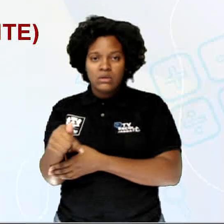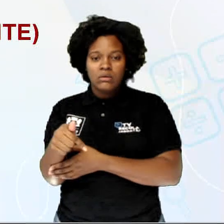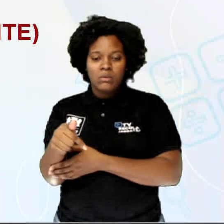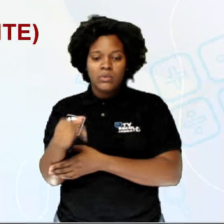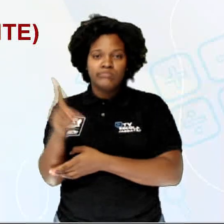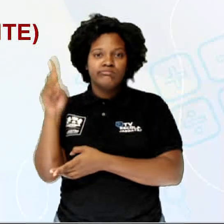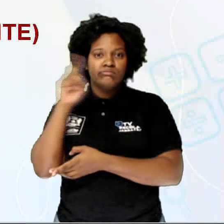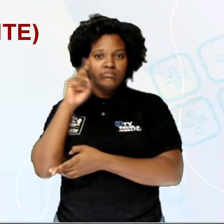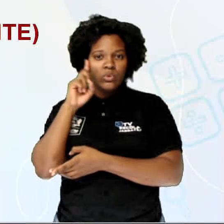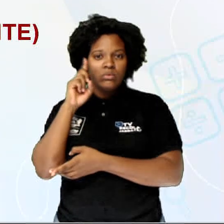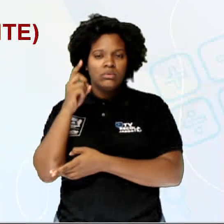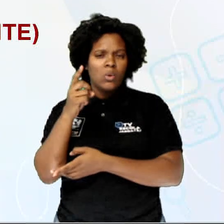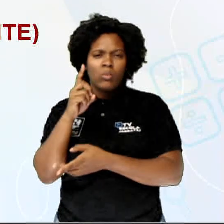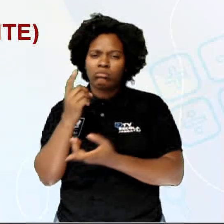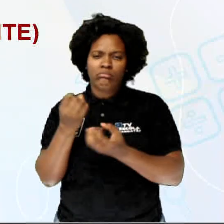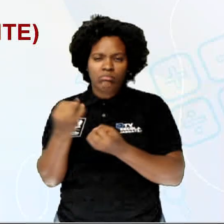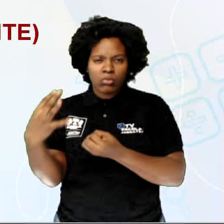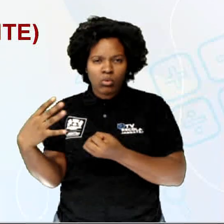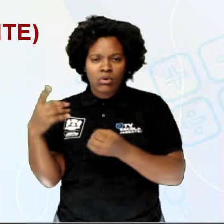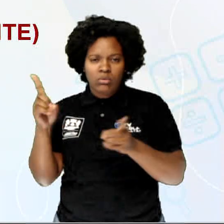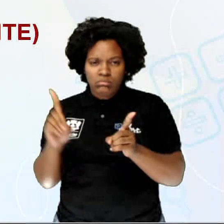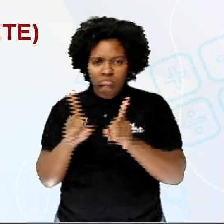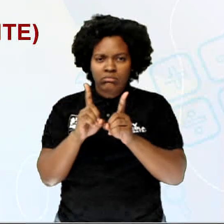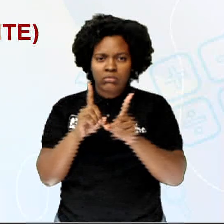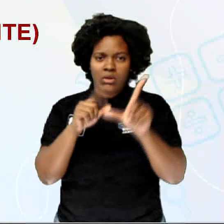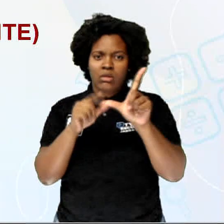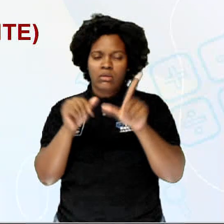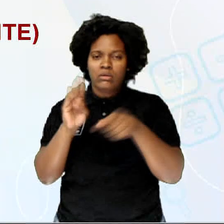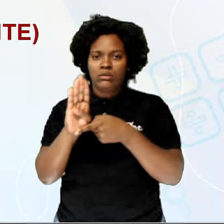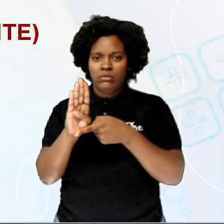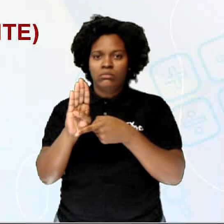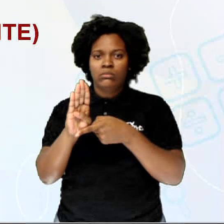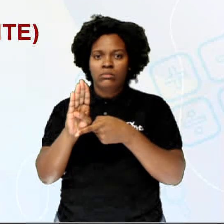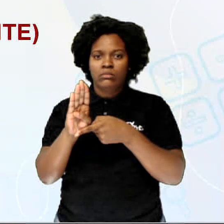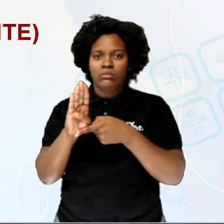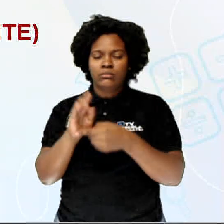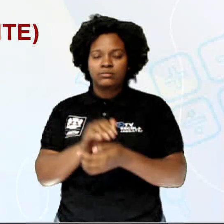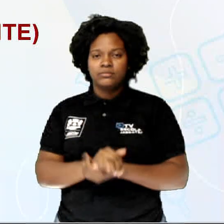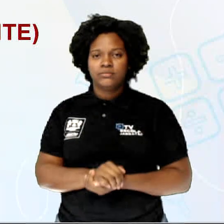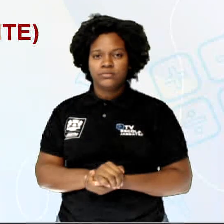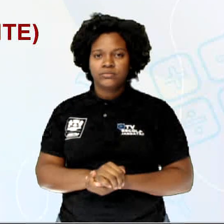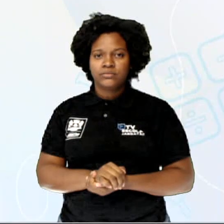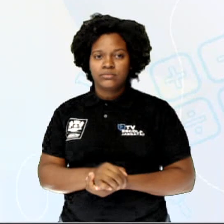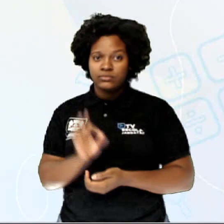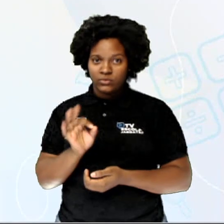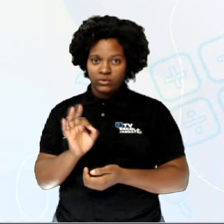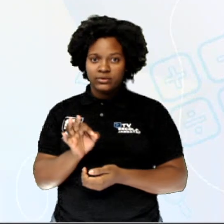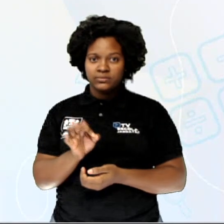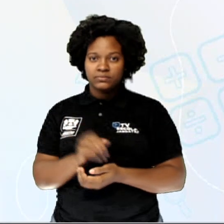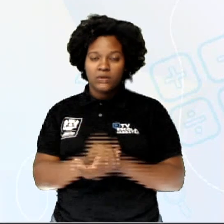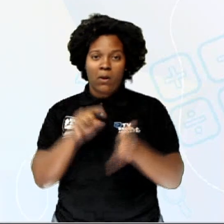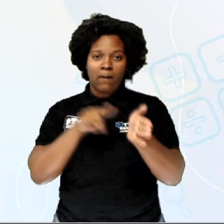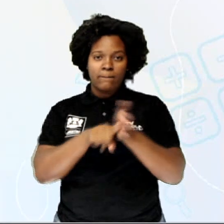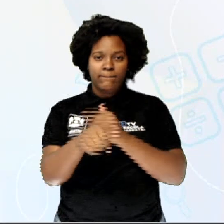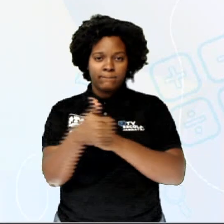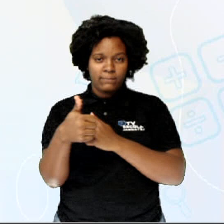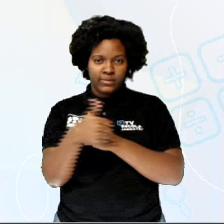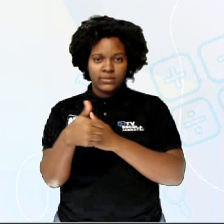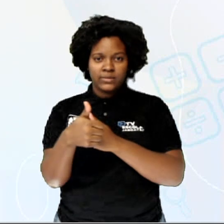cada 15 dias, certo? Ou seja, se eu dividir 10 por 15, vai dar aproximadamente